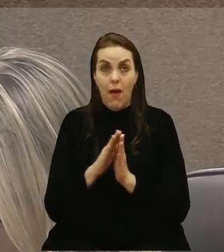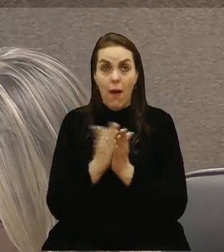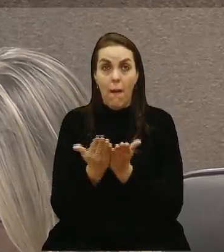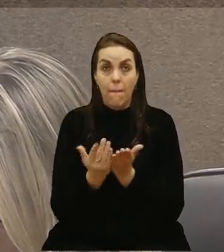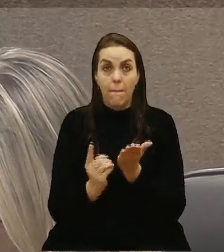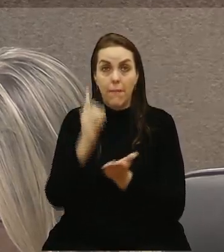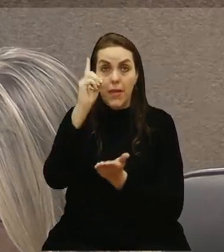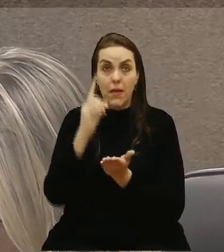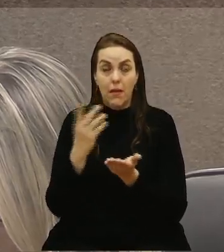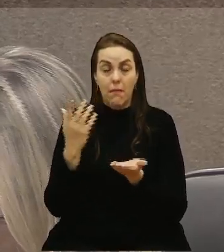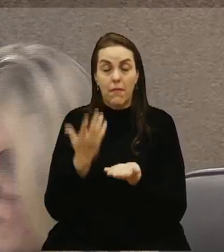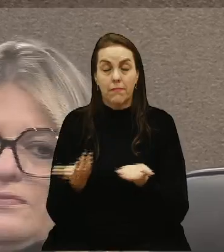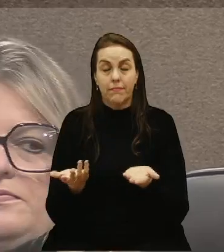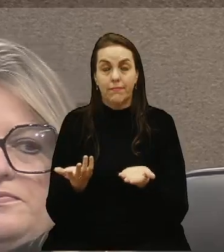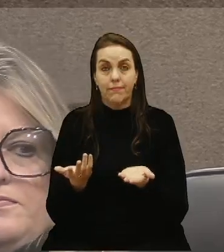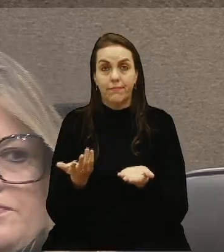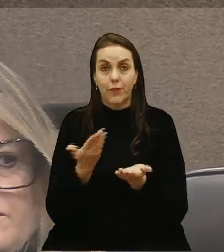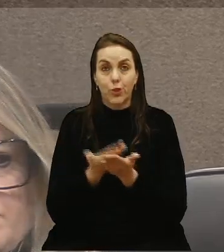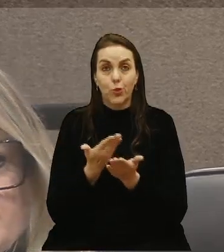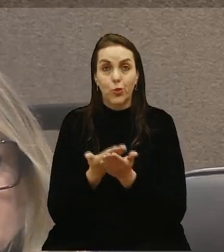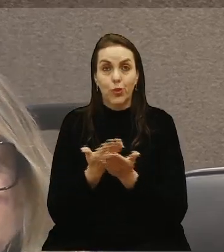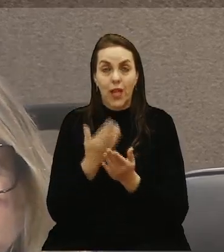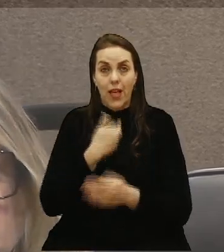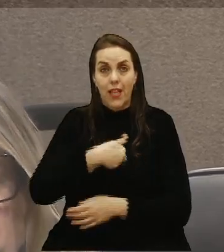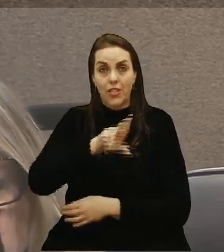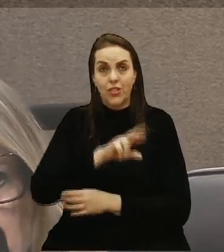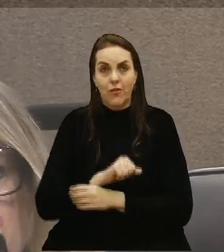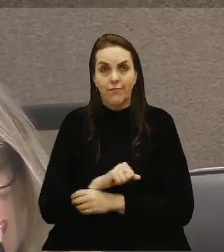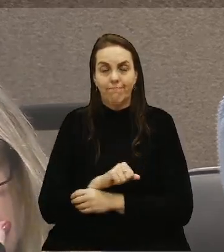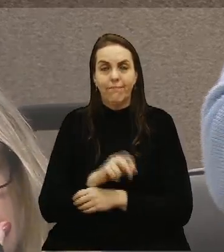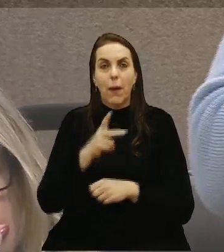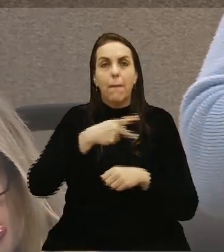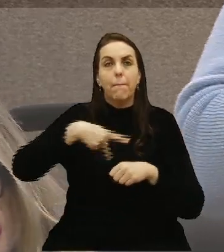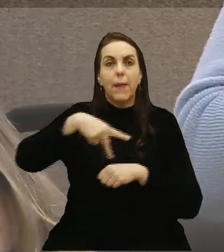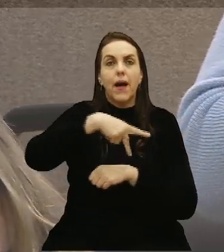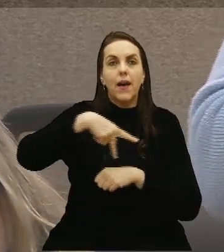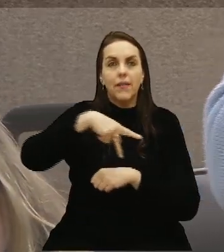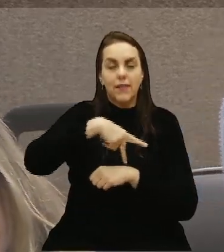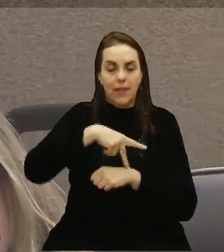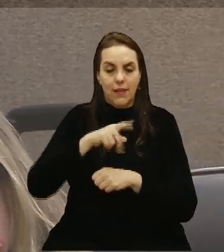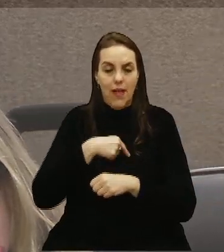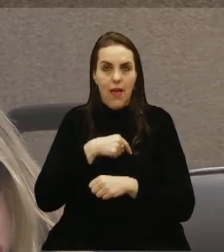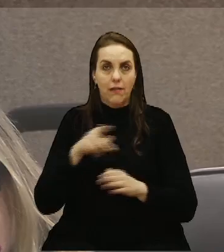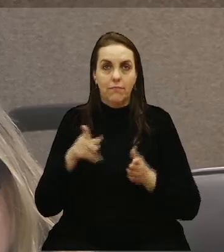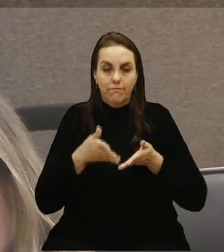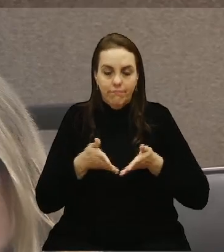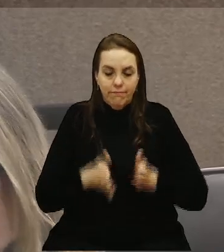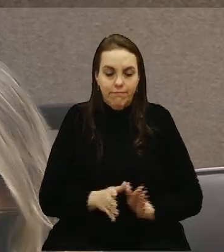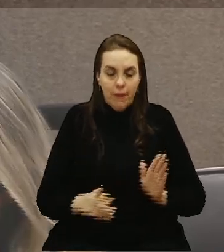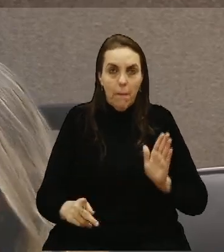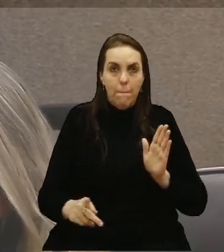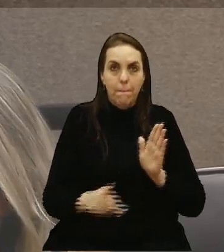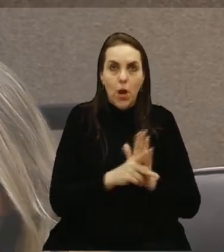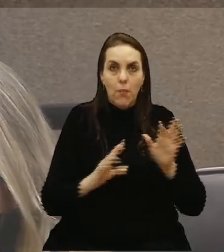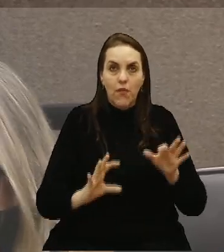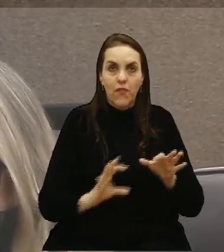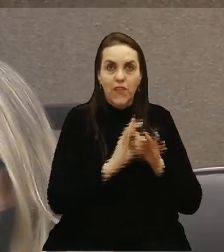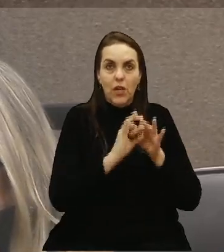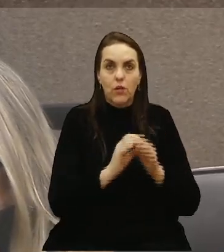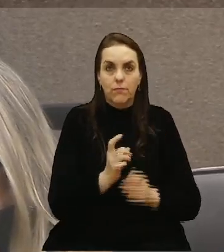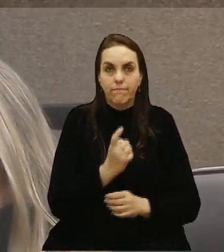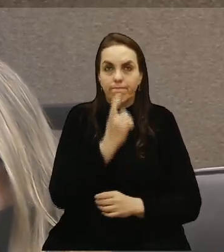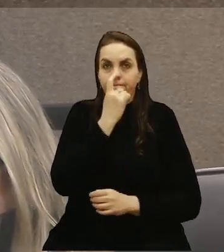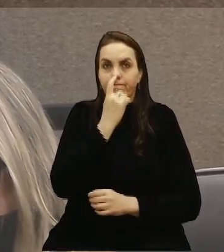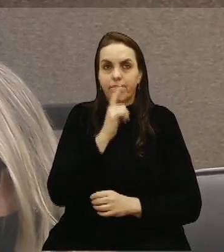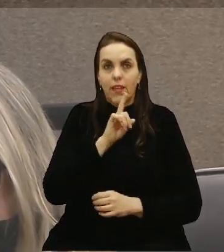as religiões. Pátria indica a terra natal adotiva de um ser humano que se sente ligado por vínculos afetivos,